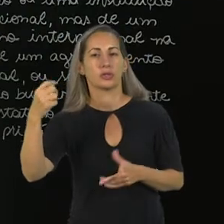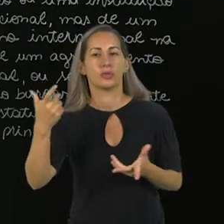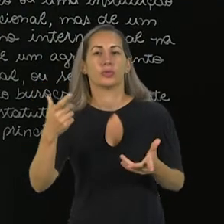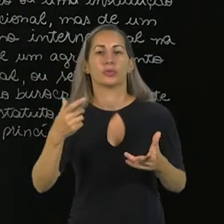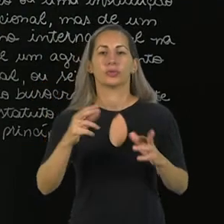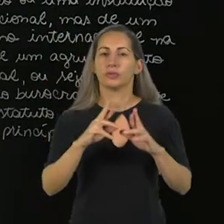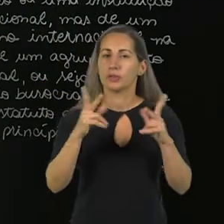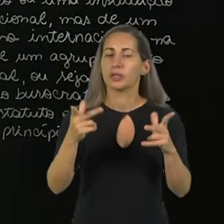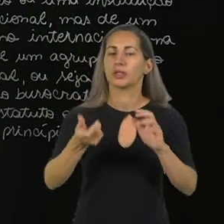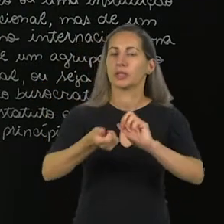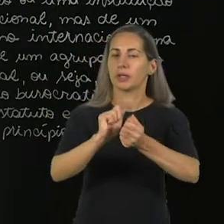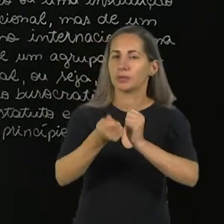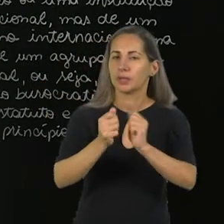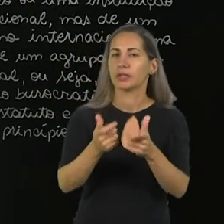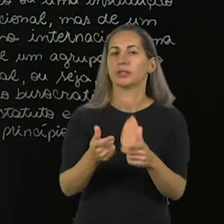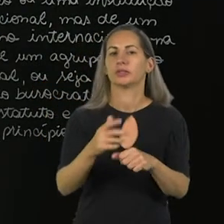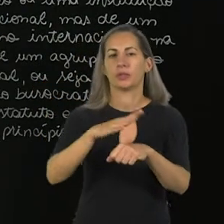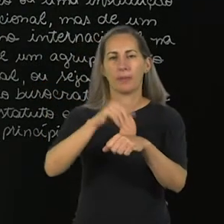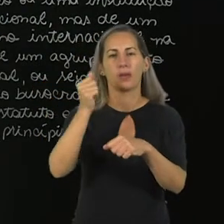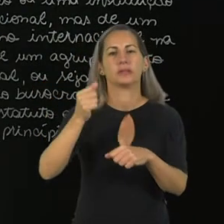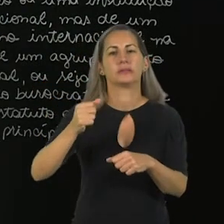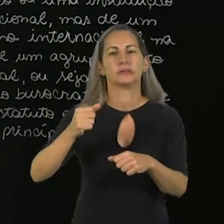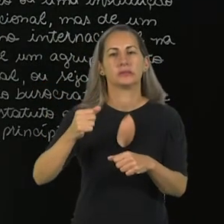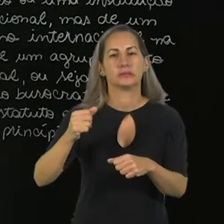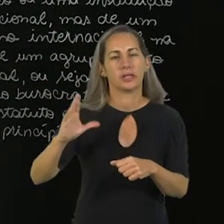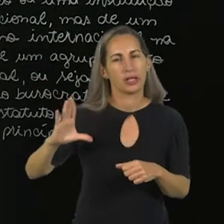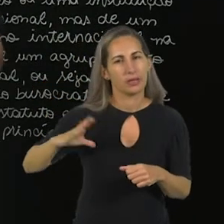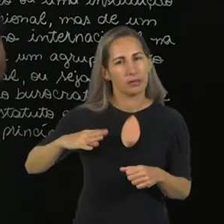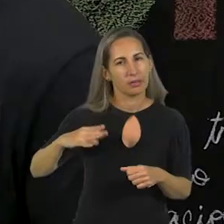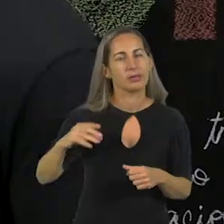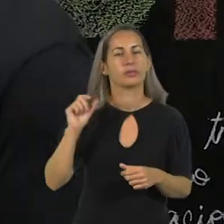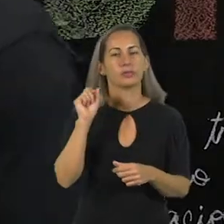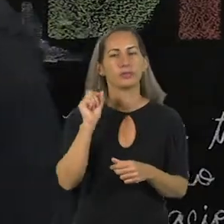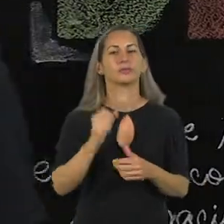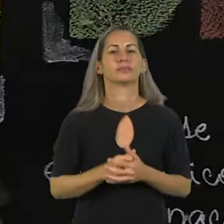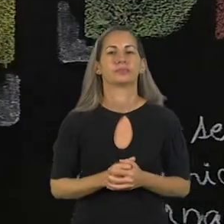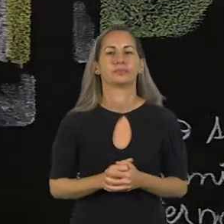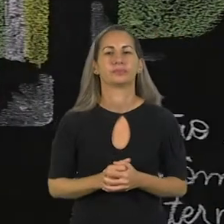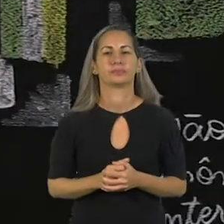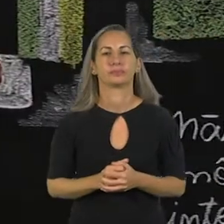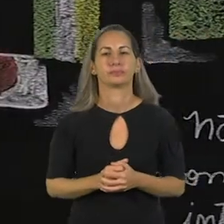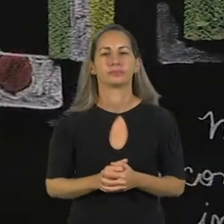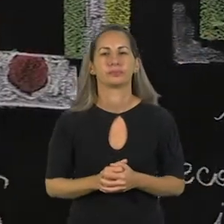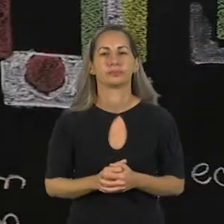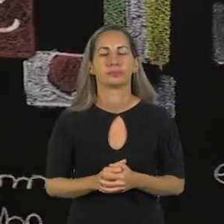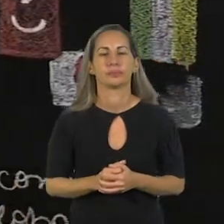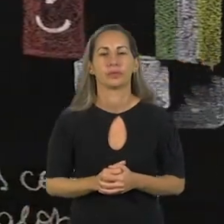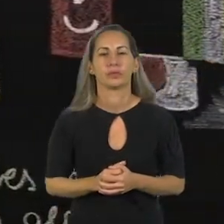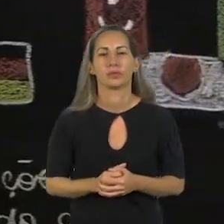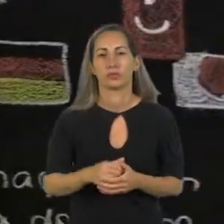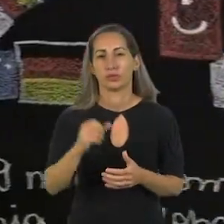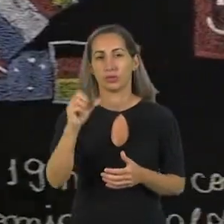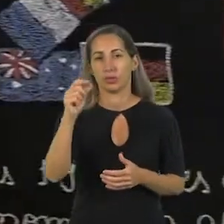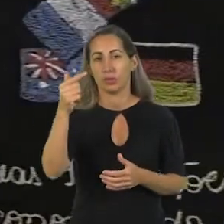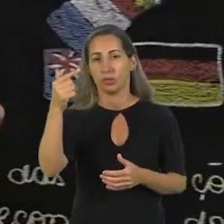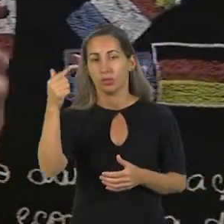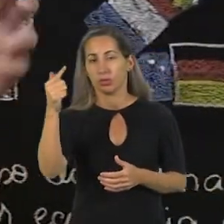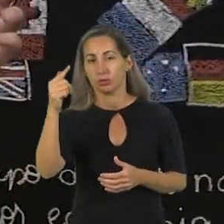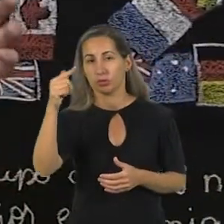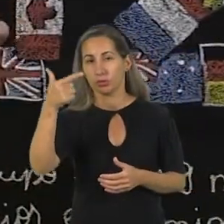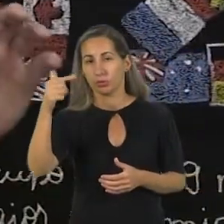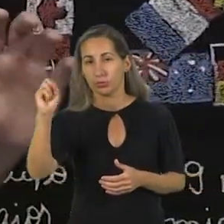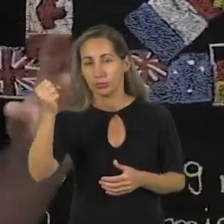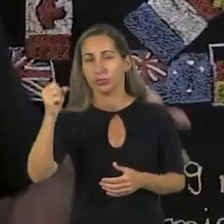uma lógica mais capitalista, de enriquecimento e uma cúpula mais fechada. Agora, além do G8 e do G20,